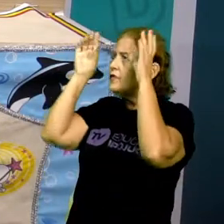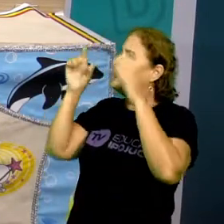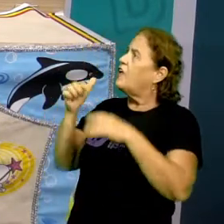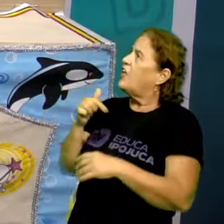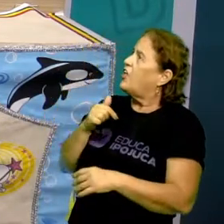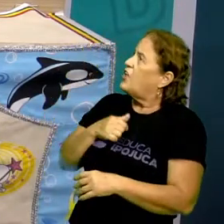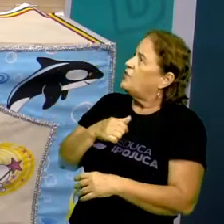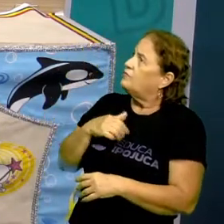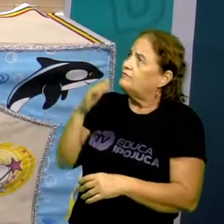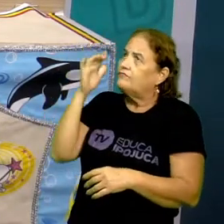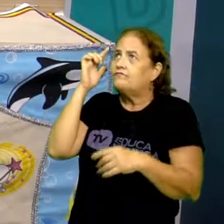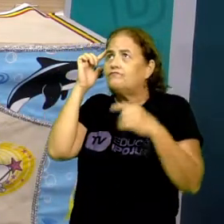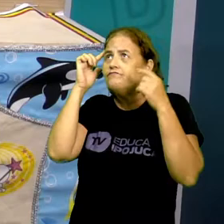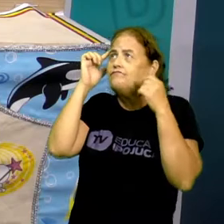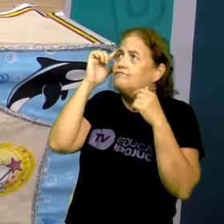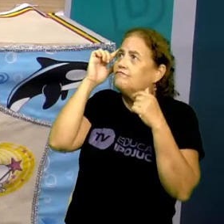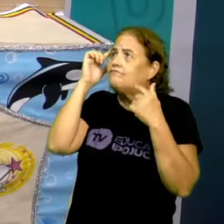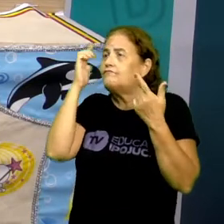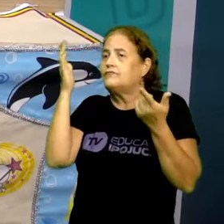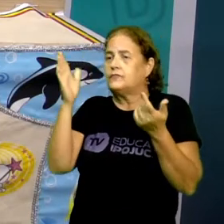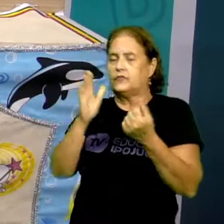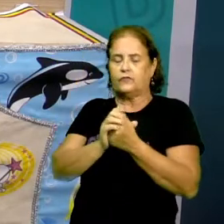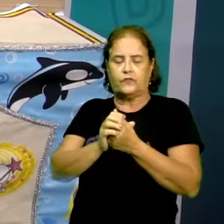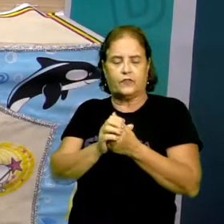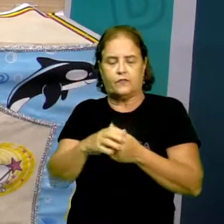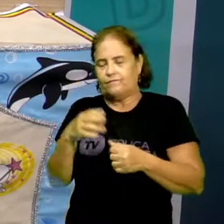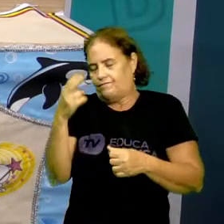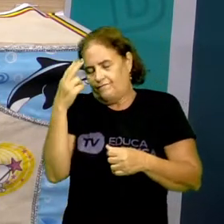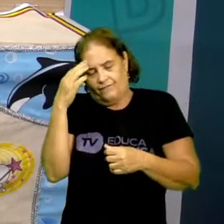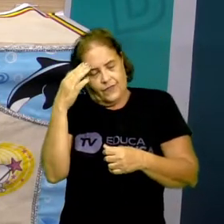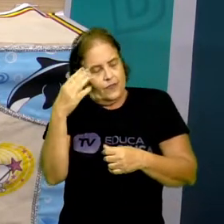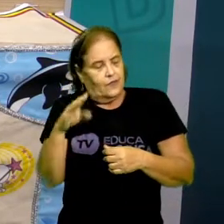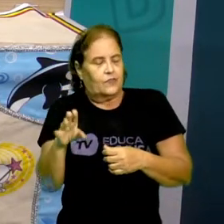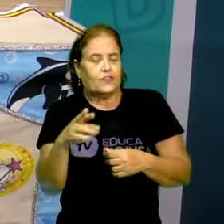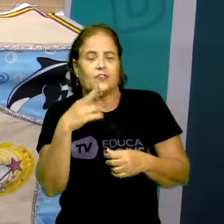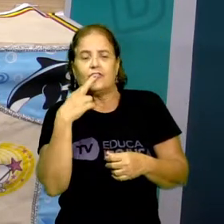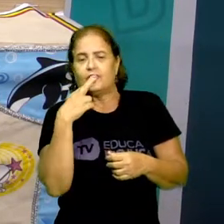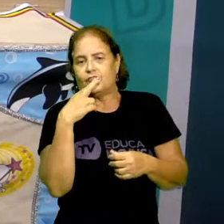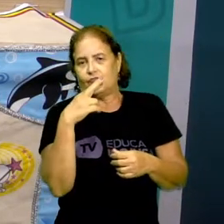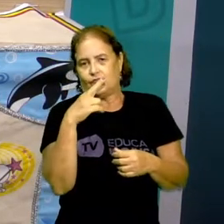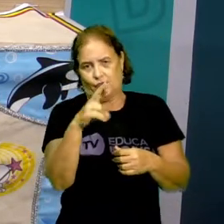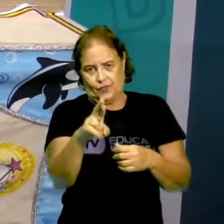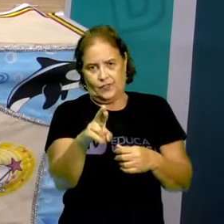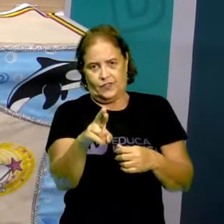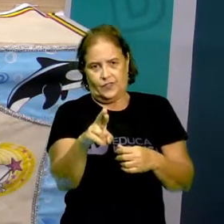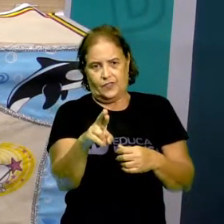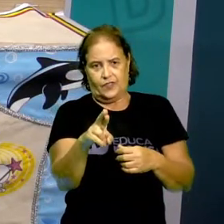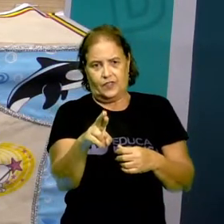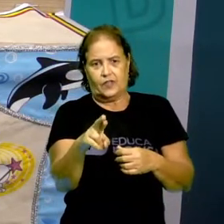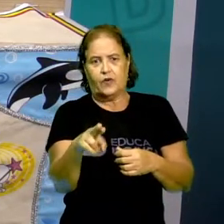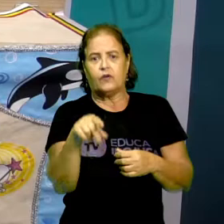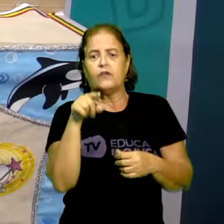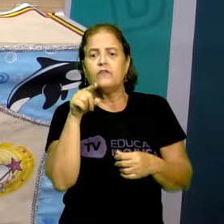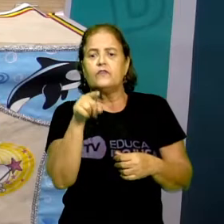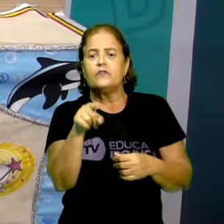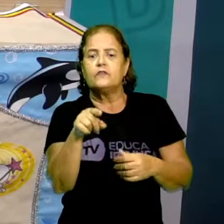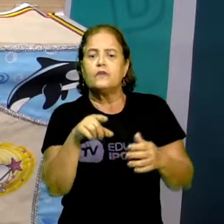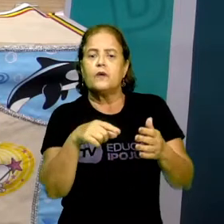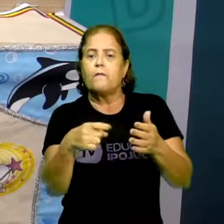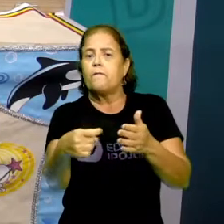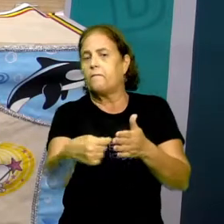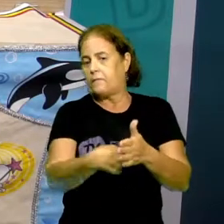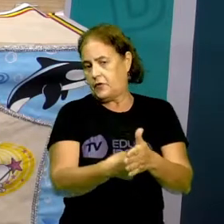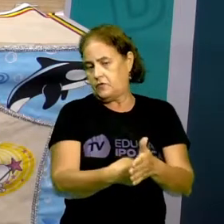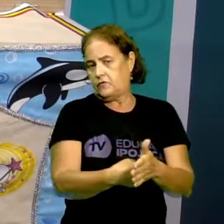E a lei também. Não sei responder. Nem eu. Ao que tu me rogas?